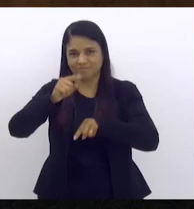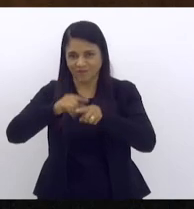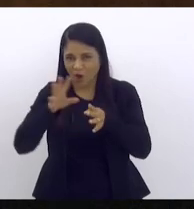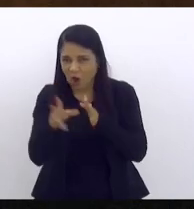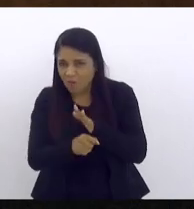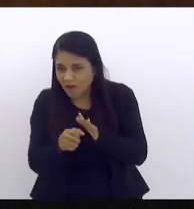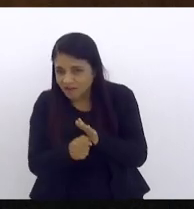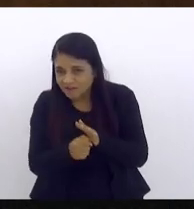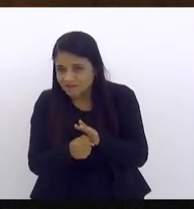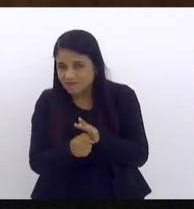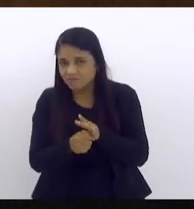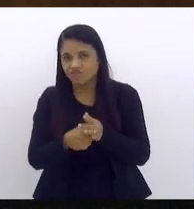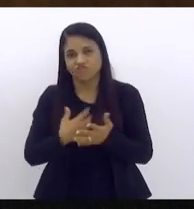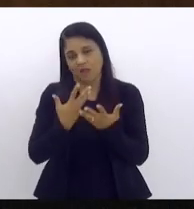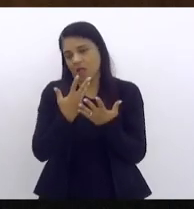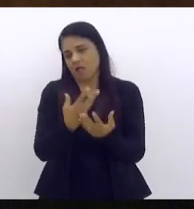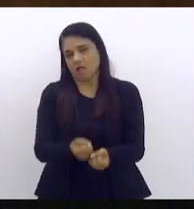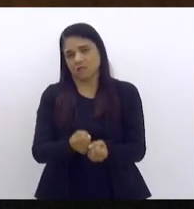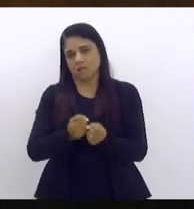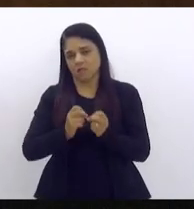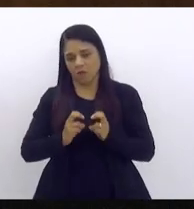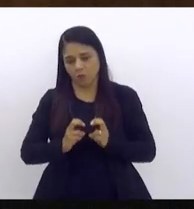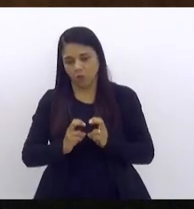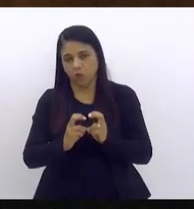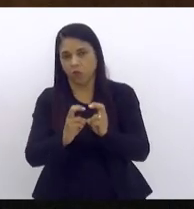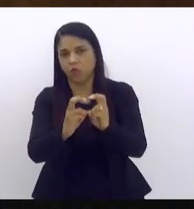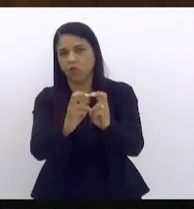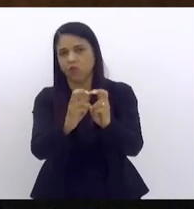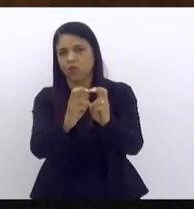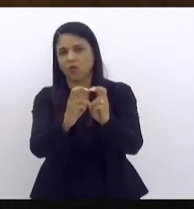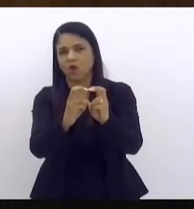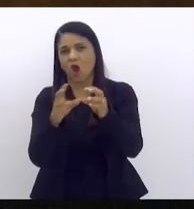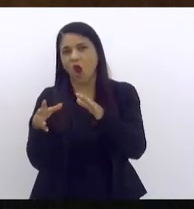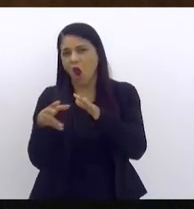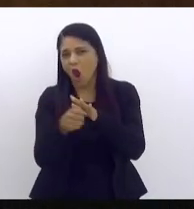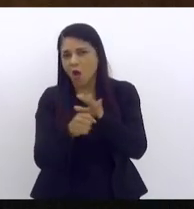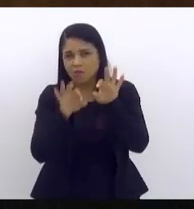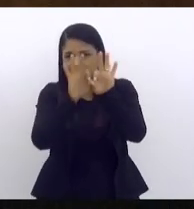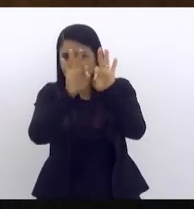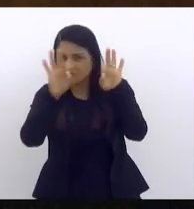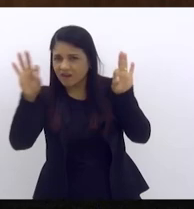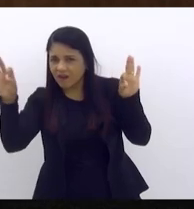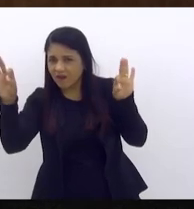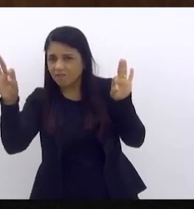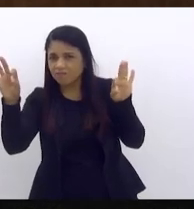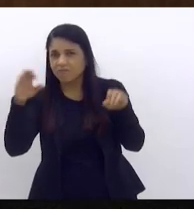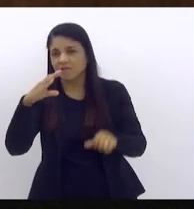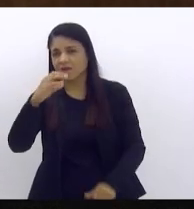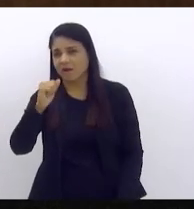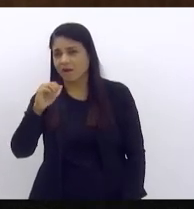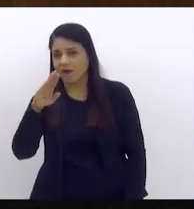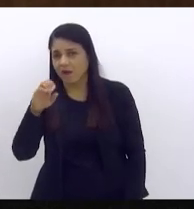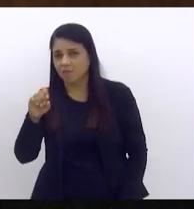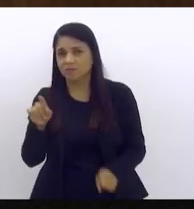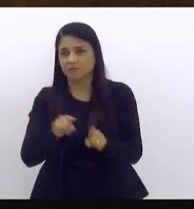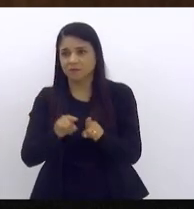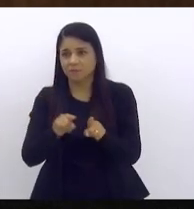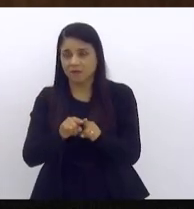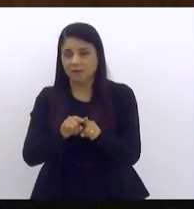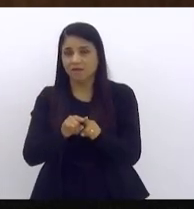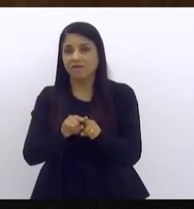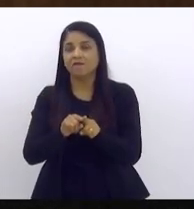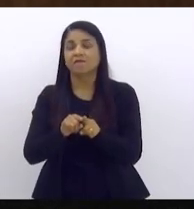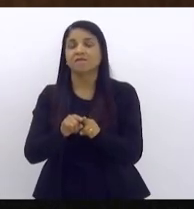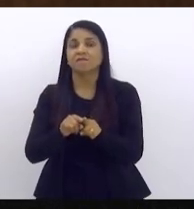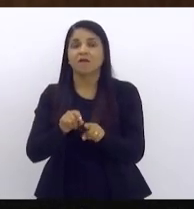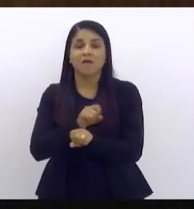na supervia haja furto de cabos, e na CPI presidida aqui, a supervia dizia que